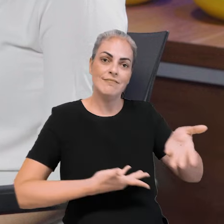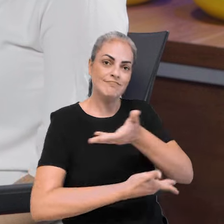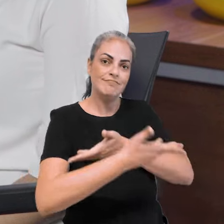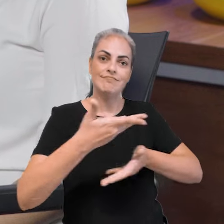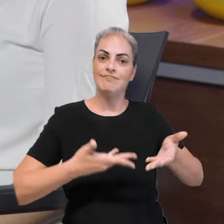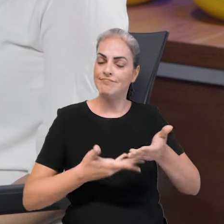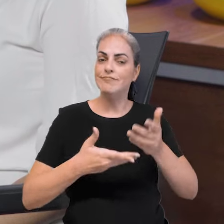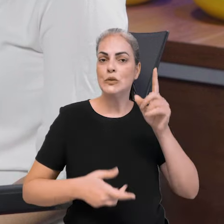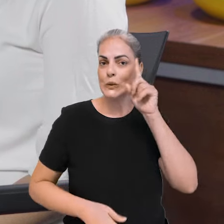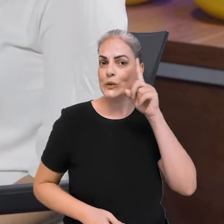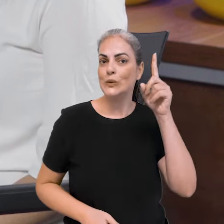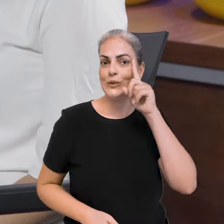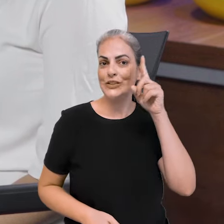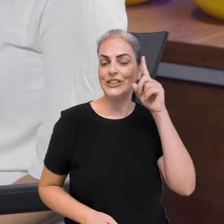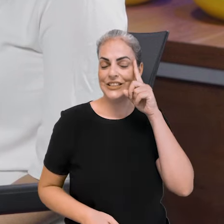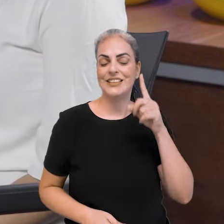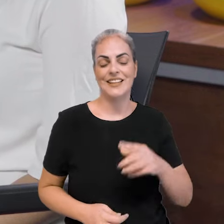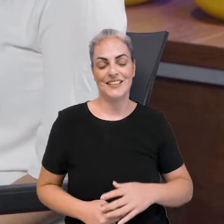dia a dia.